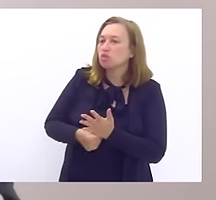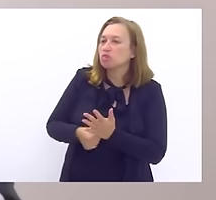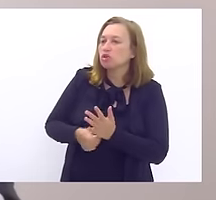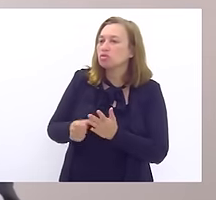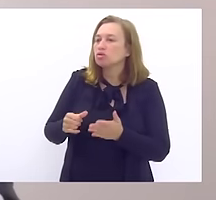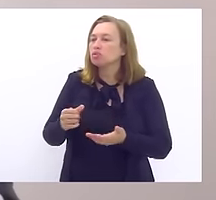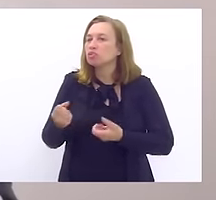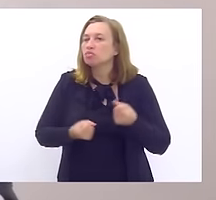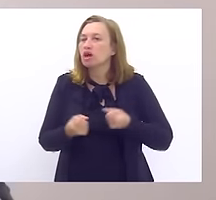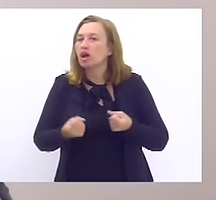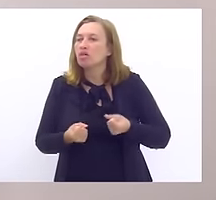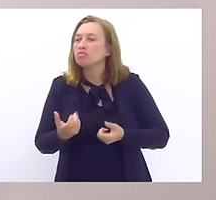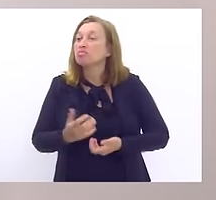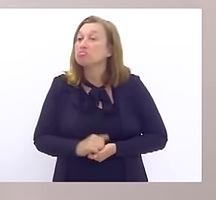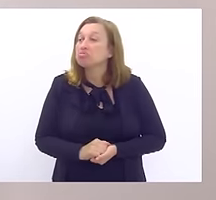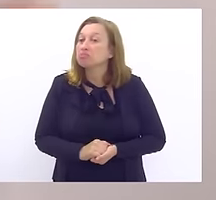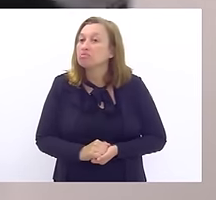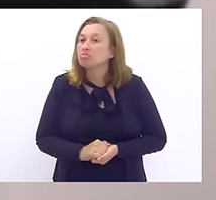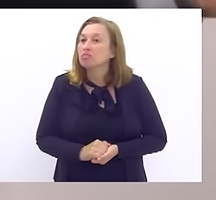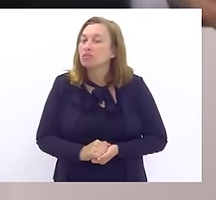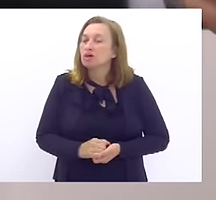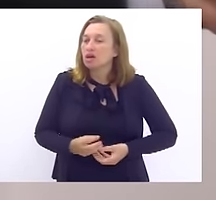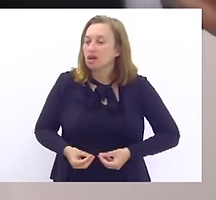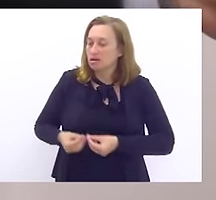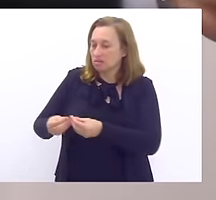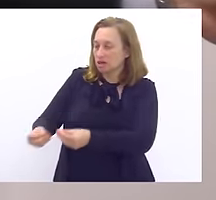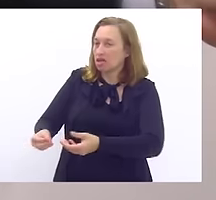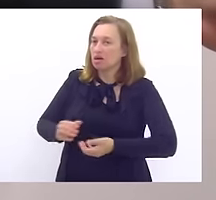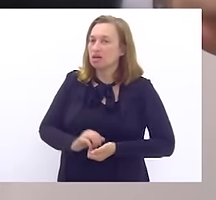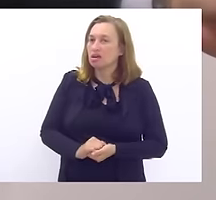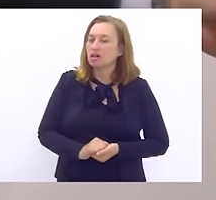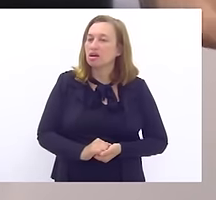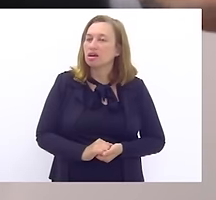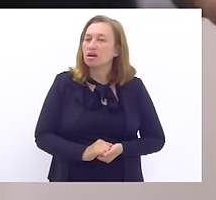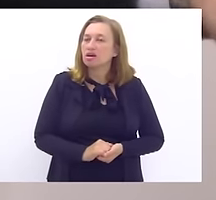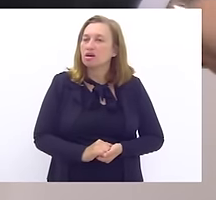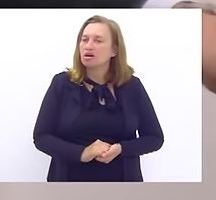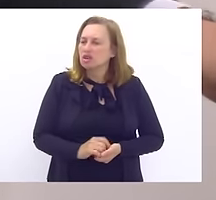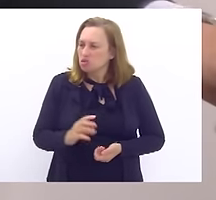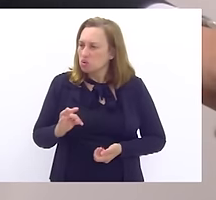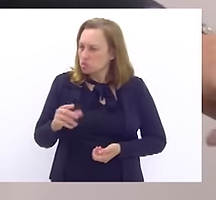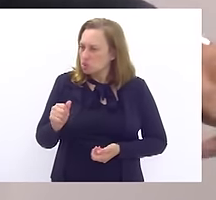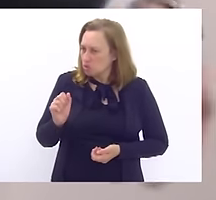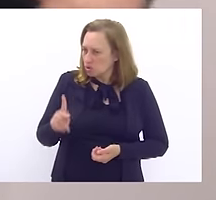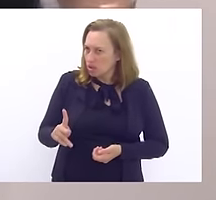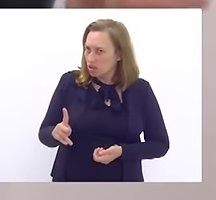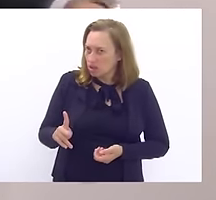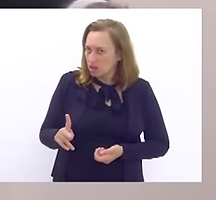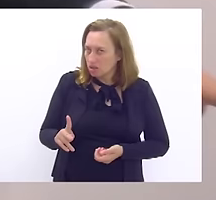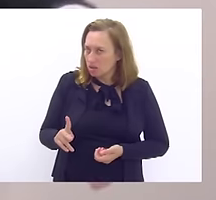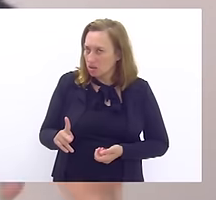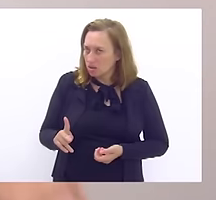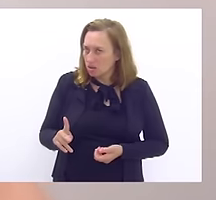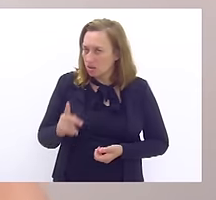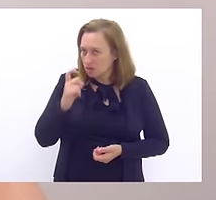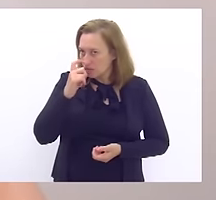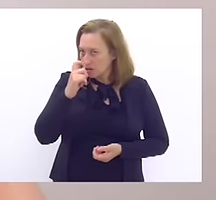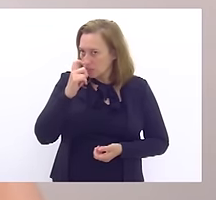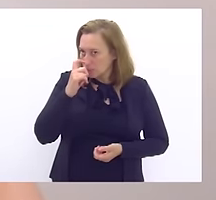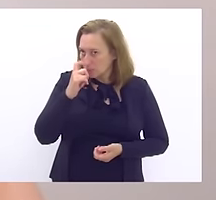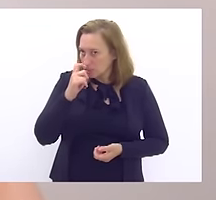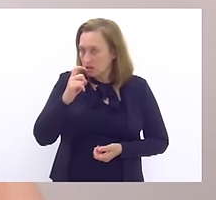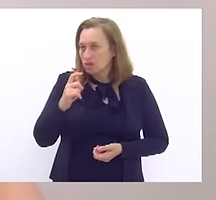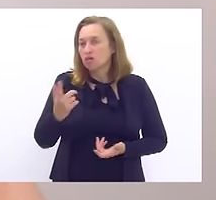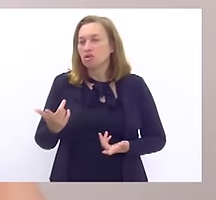habilitação aí o cidadão vai lá entrega o documento do carro habilitação Se tiver tudo ok ali e o o funcionário do Detran